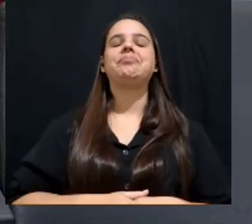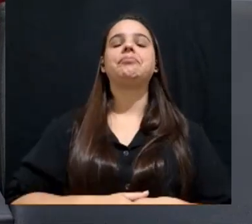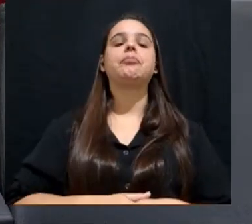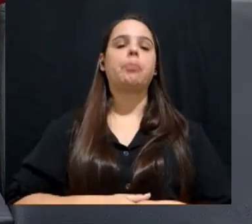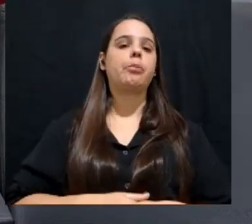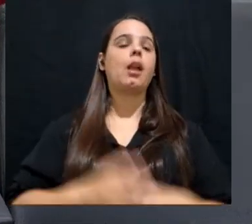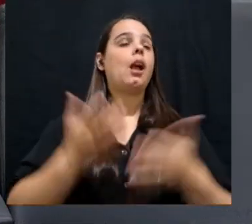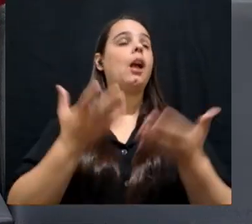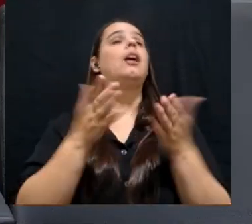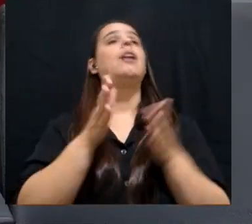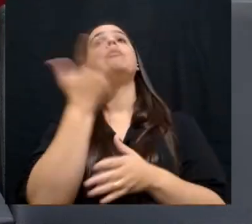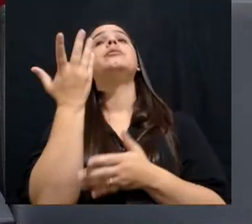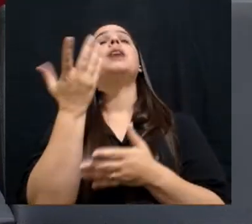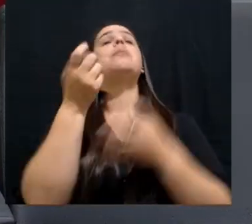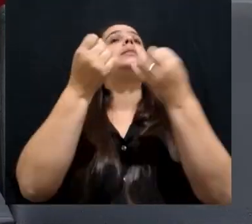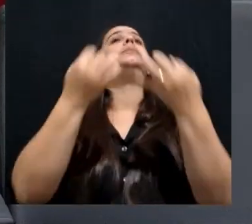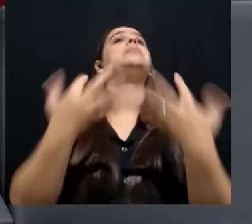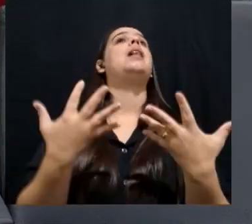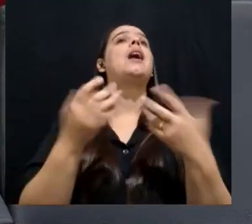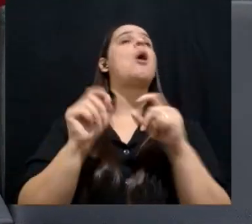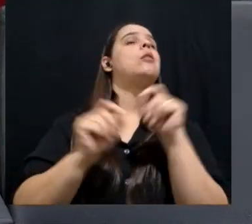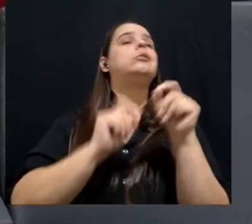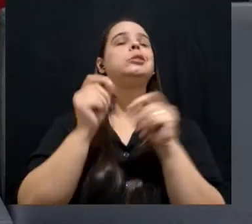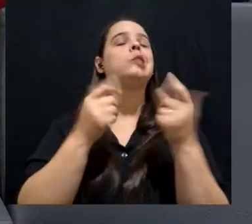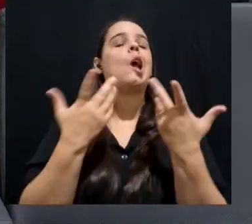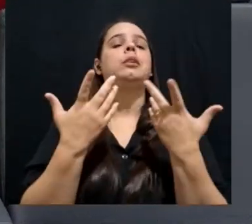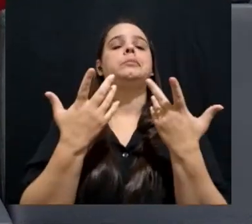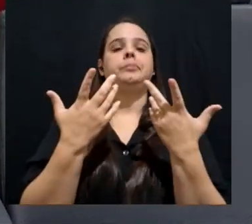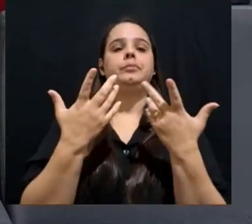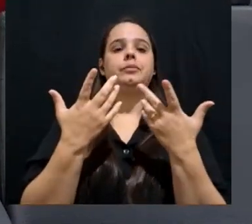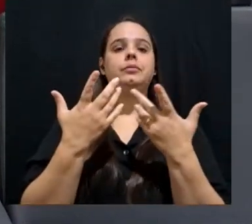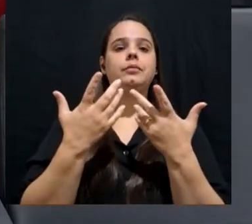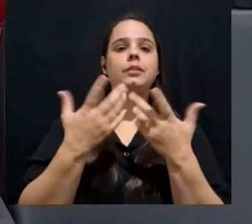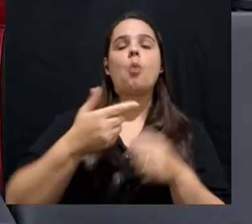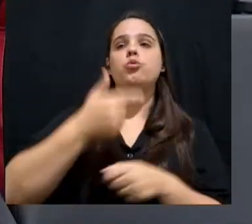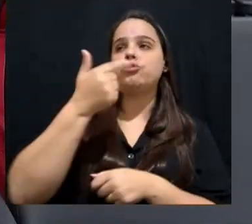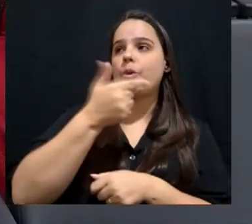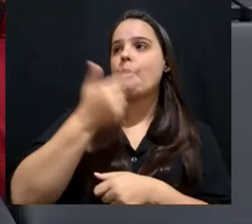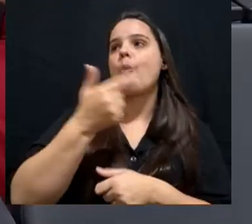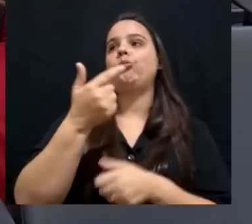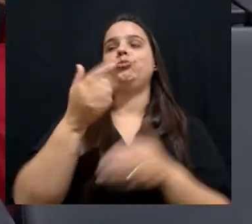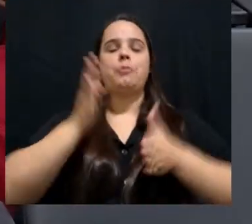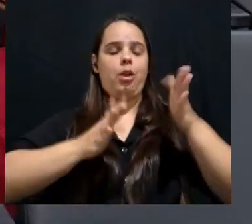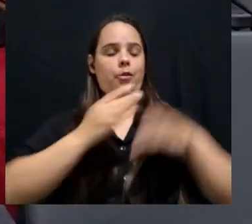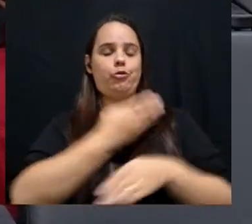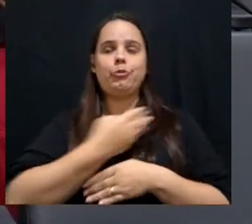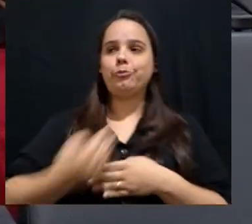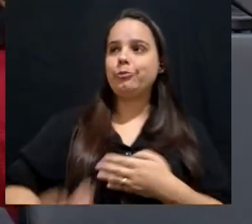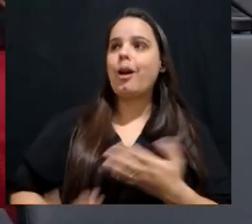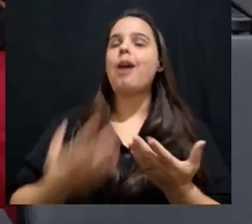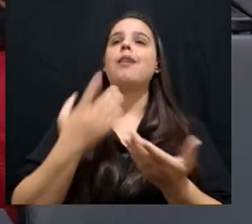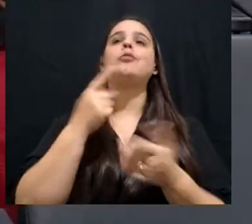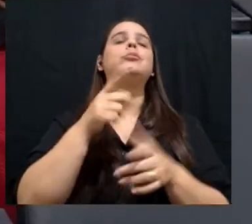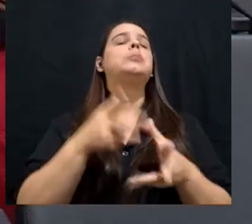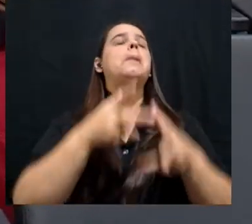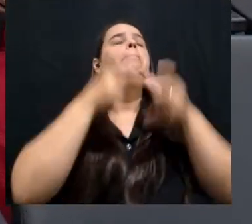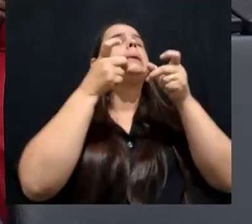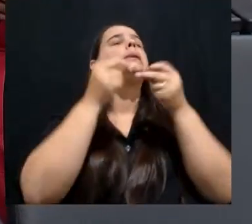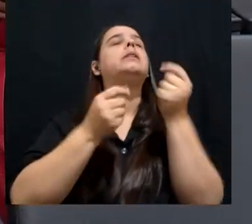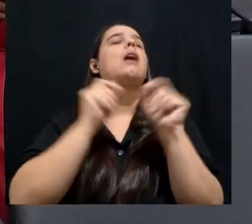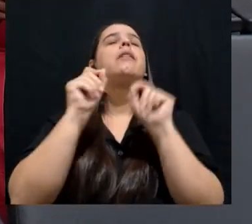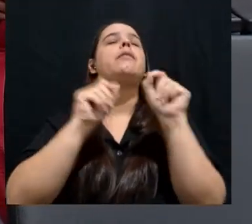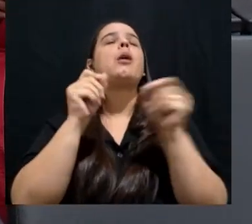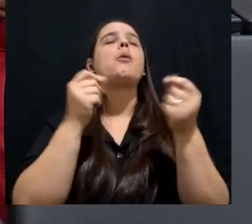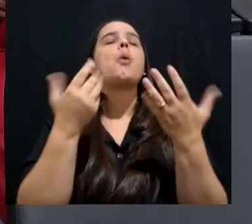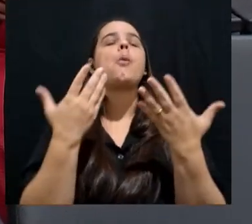uma retrospectiva então, vereador, né? Segundo mandato, como que o senhor enxerga, né, os